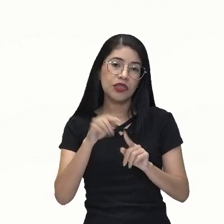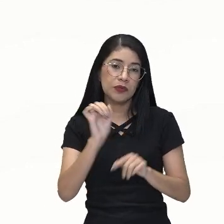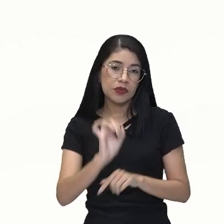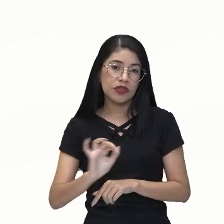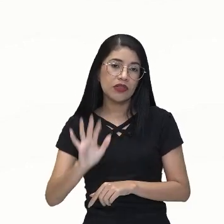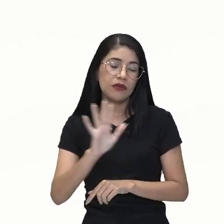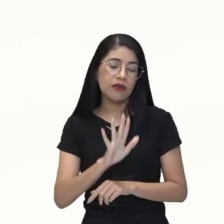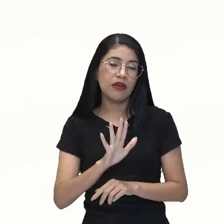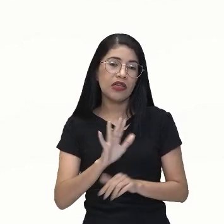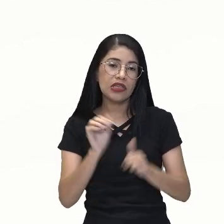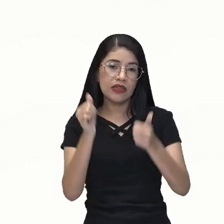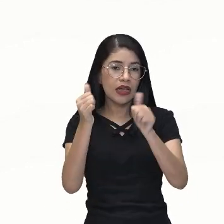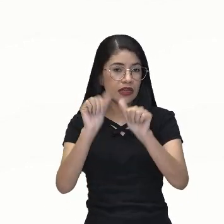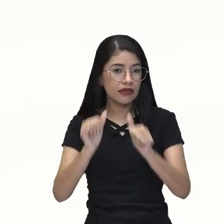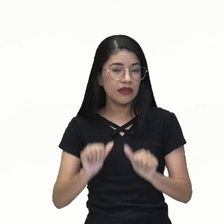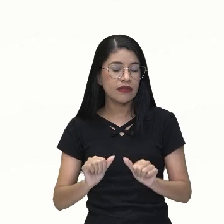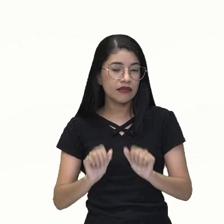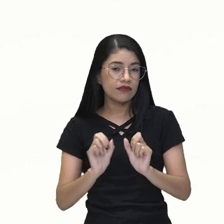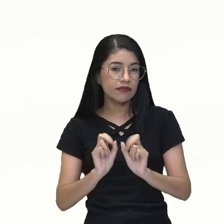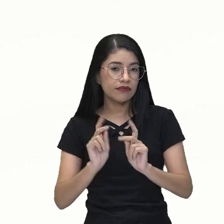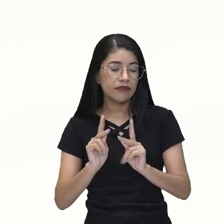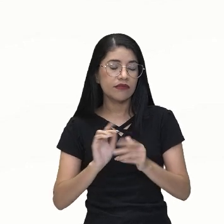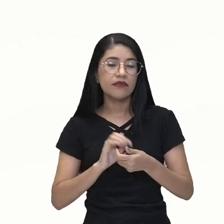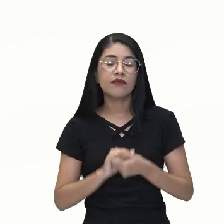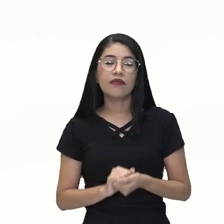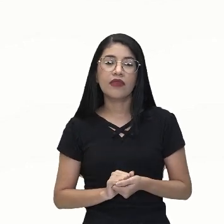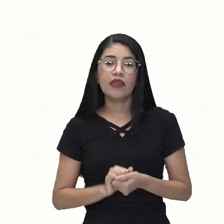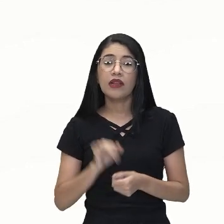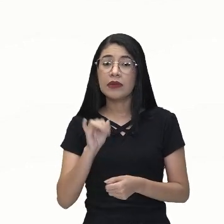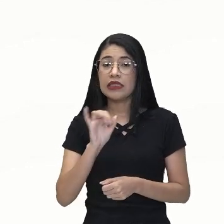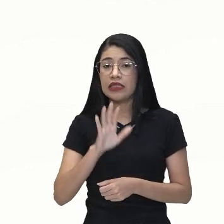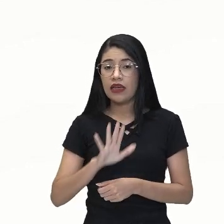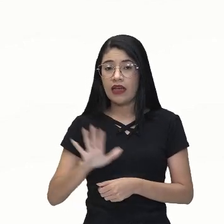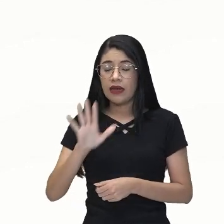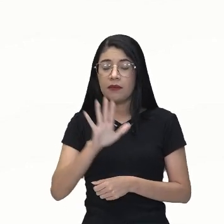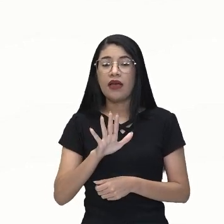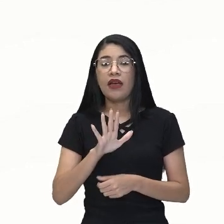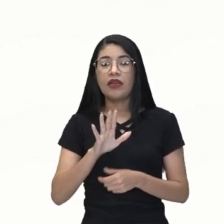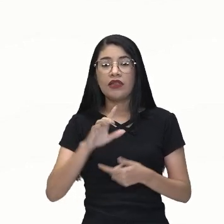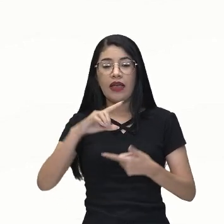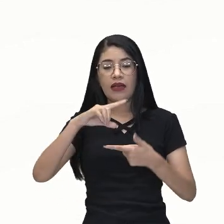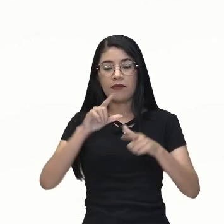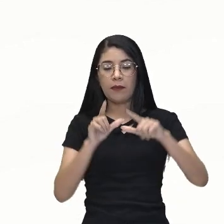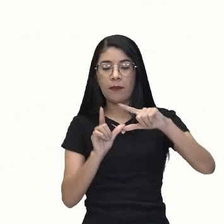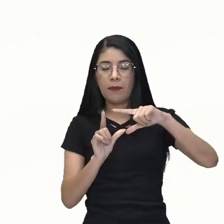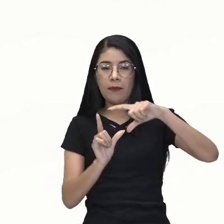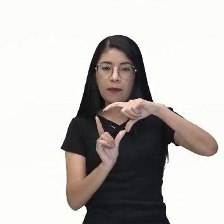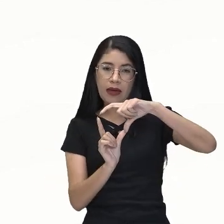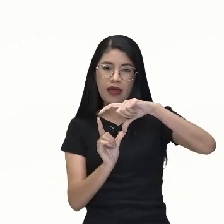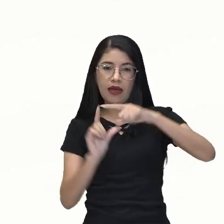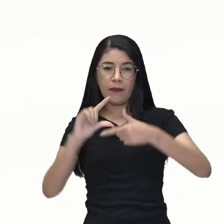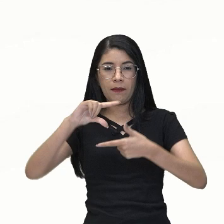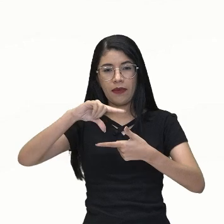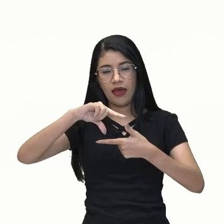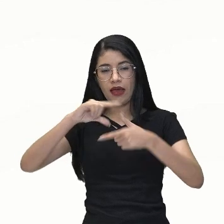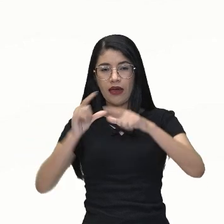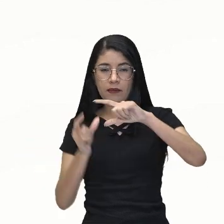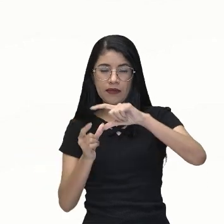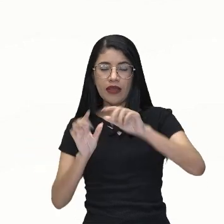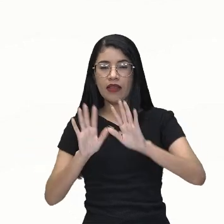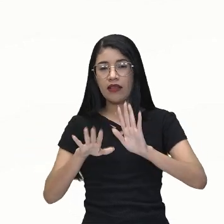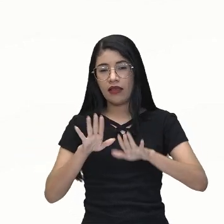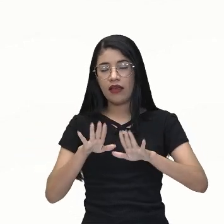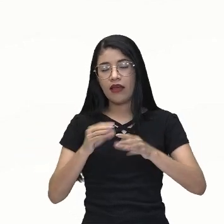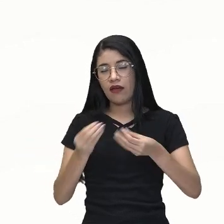que você está trabalhando. Ou seja, se a figura estiver em pé, por exemplo, tá? A gente costuma trabalhar